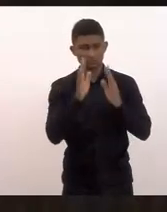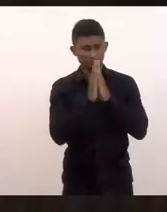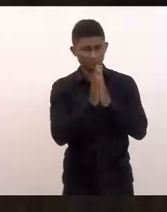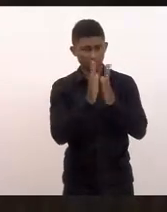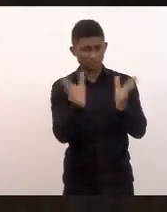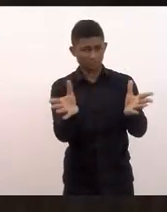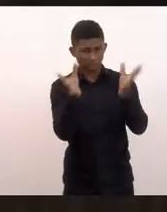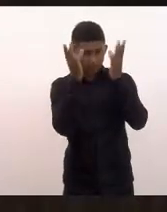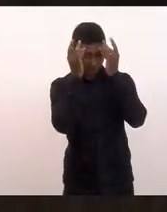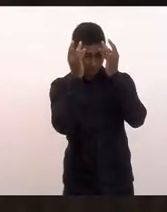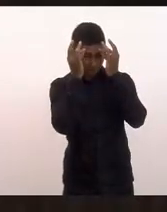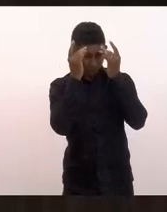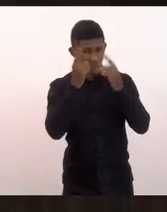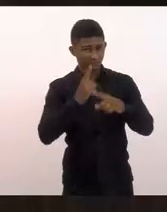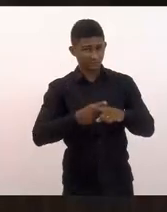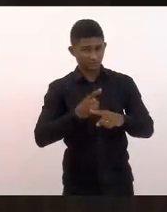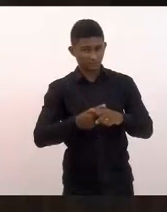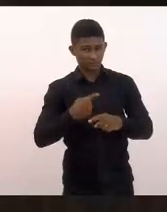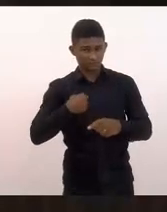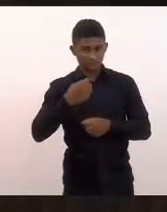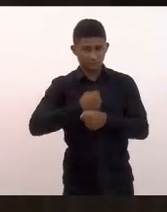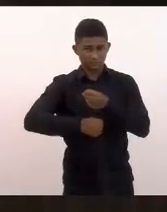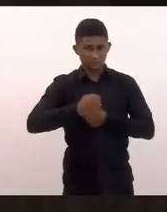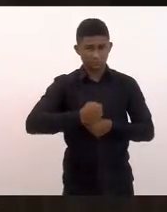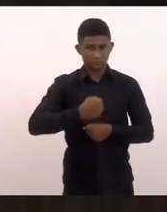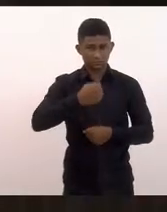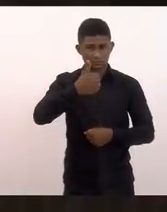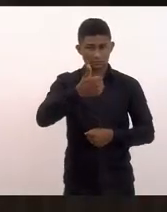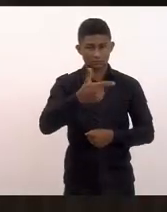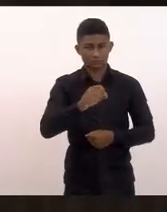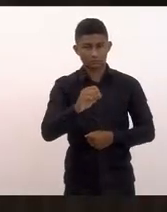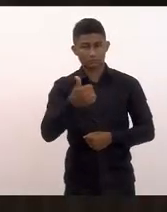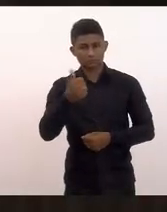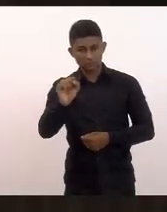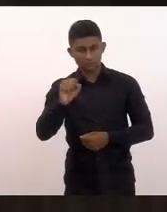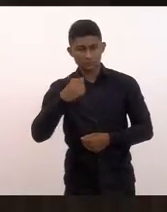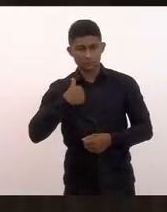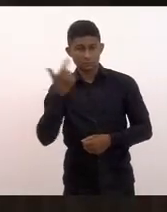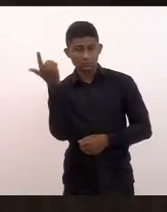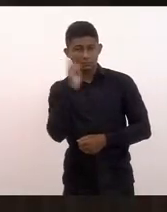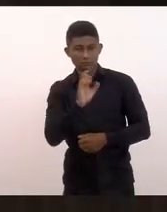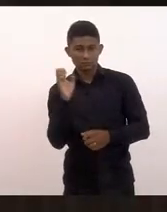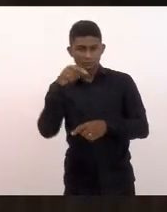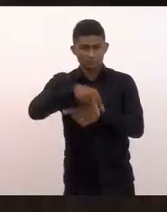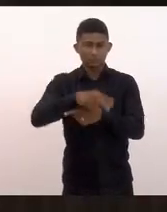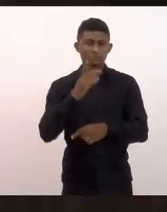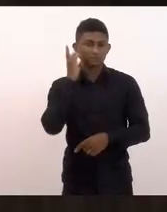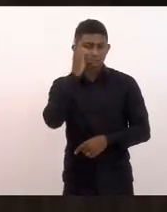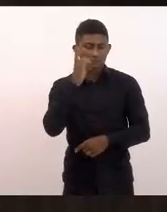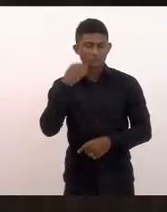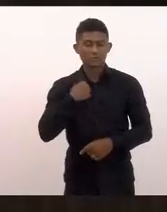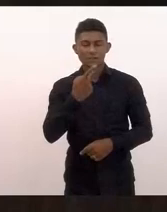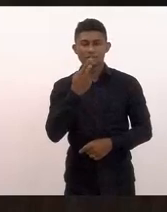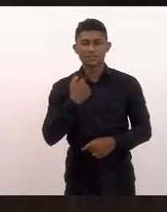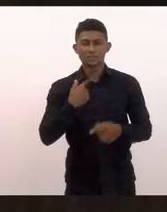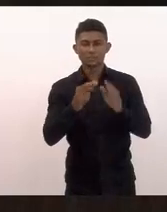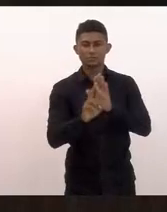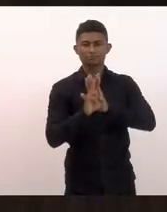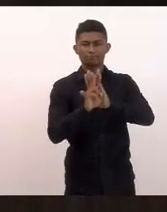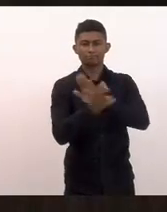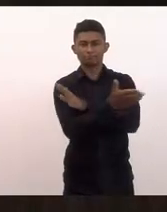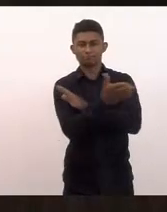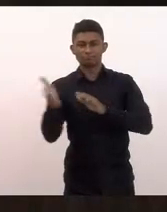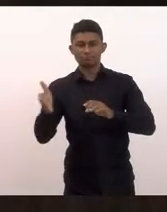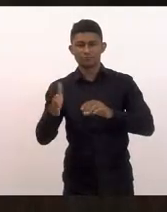está aqui. Porque eu, em 2018, quando eu fui eleita, eu disse que eu ia representar os agentes da